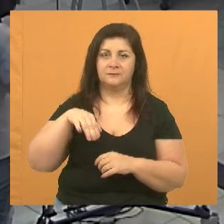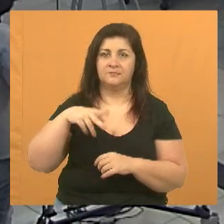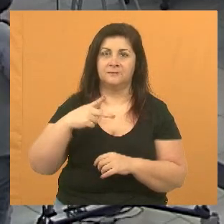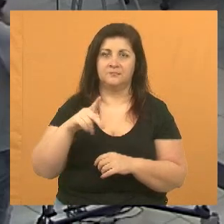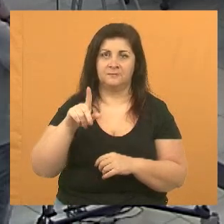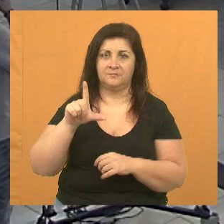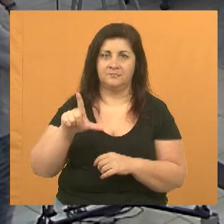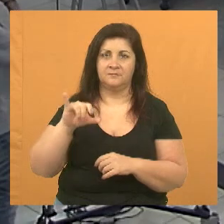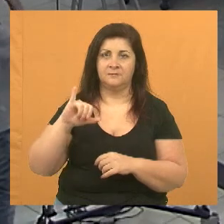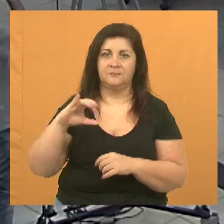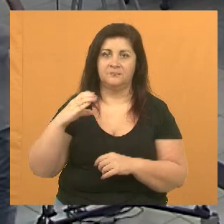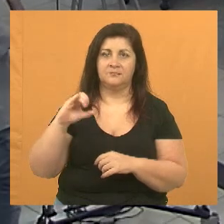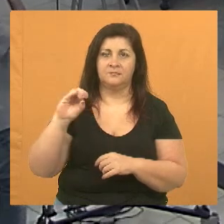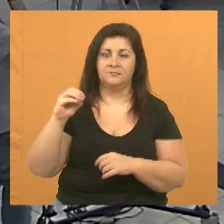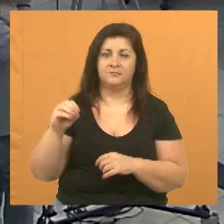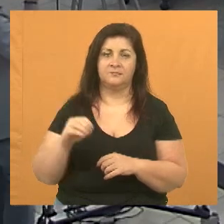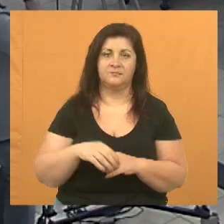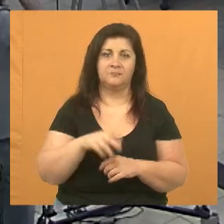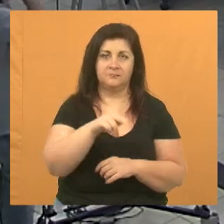Santos.